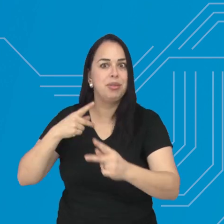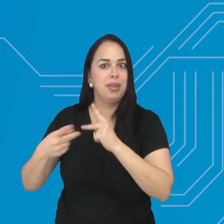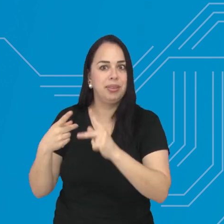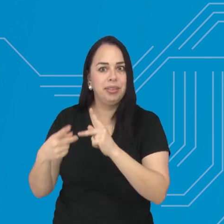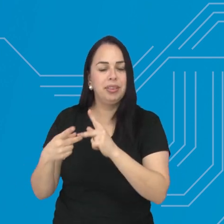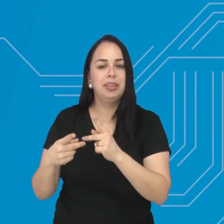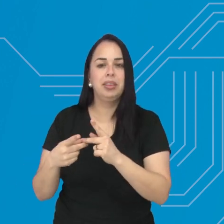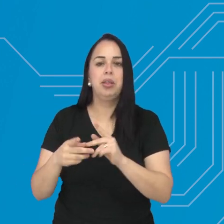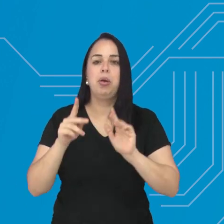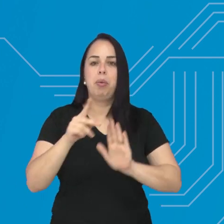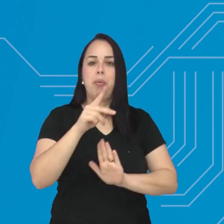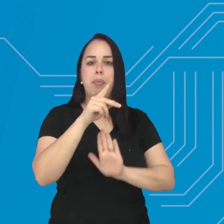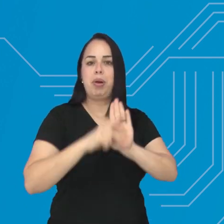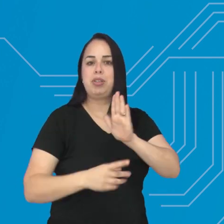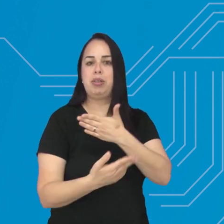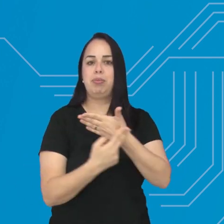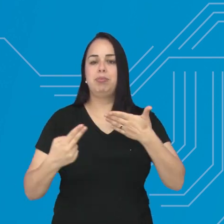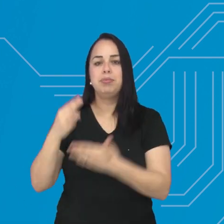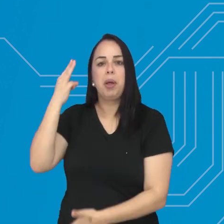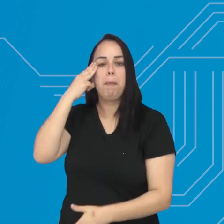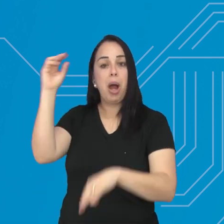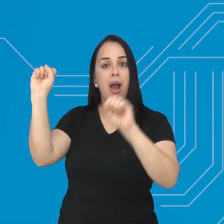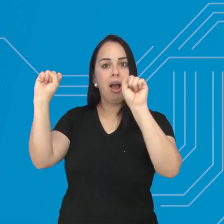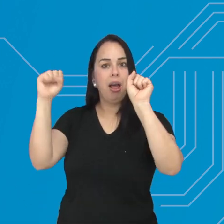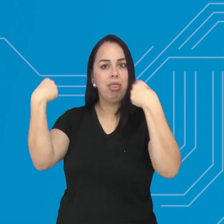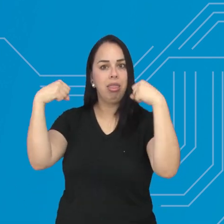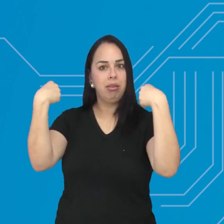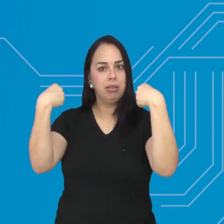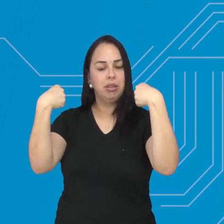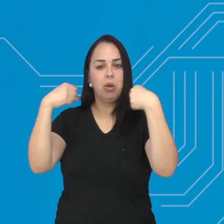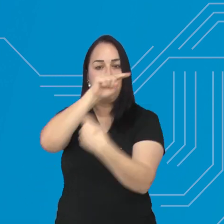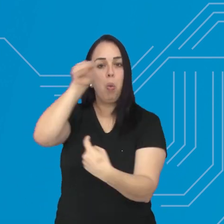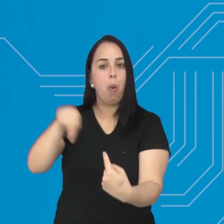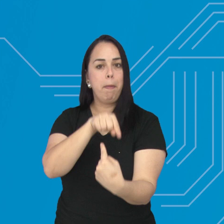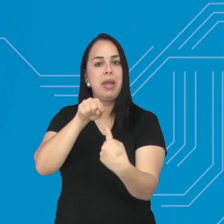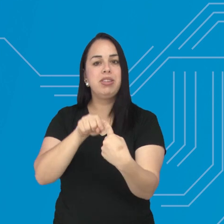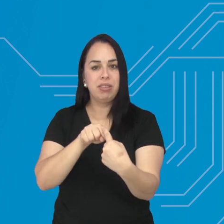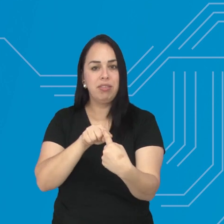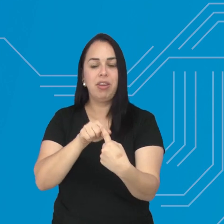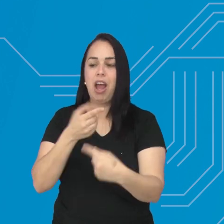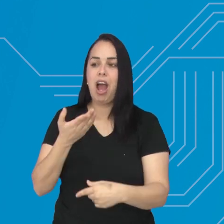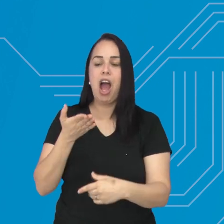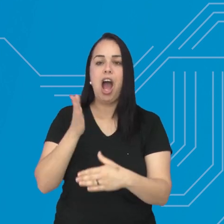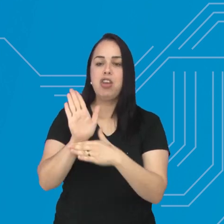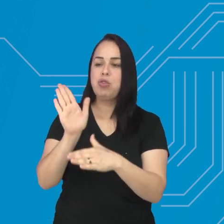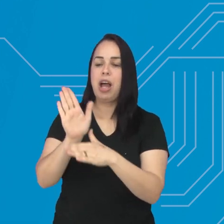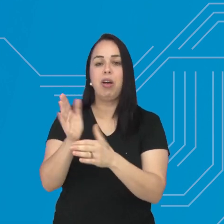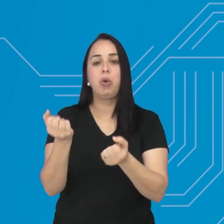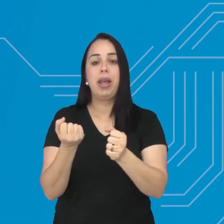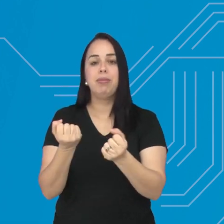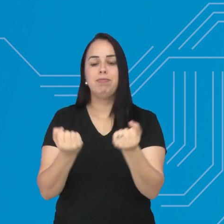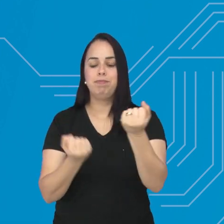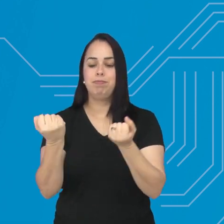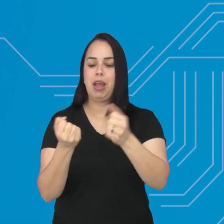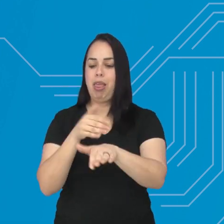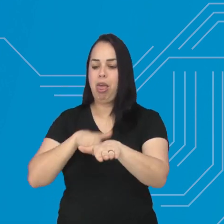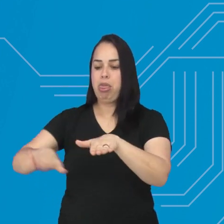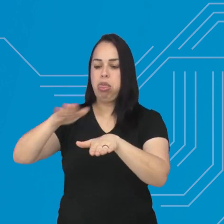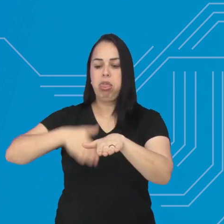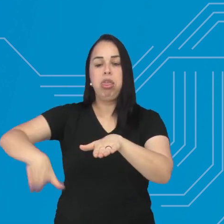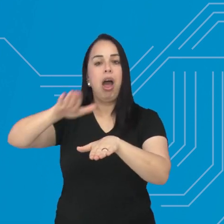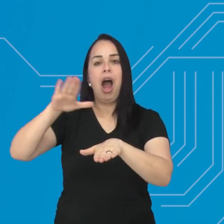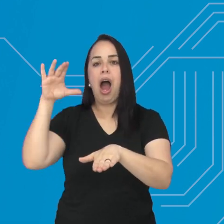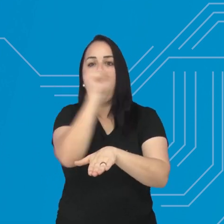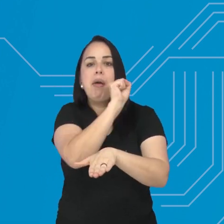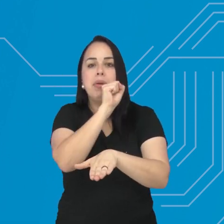de São José. Apresentada pelo vereador Marcão da Academia, a matéria tem como proposta contribuir com a fluidez no trânsito, além